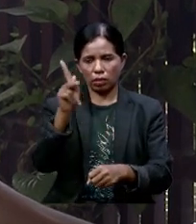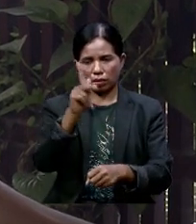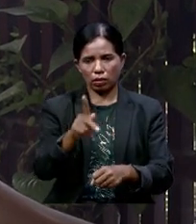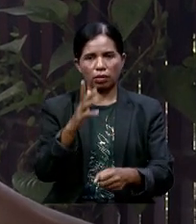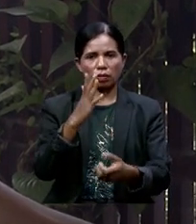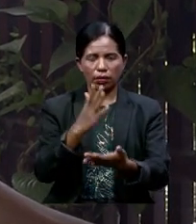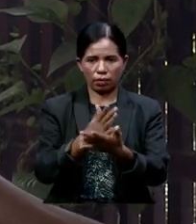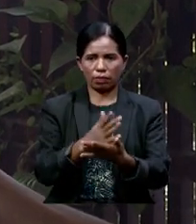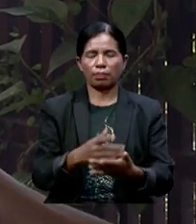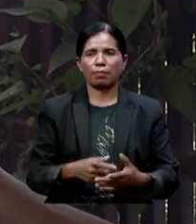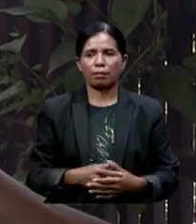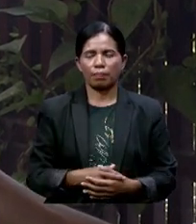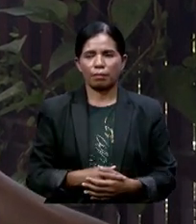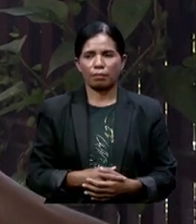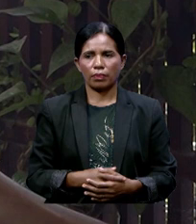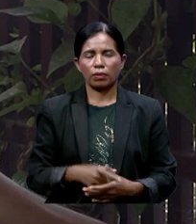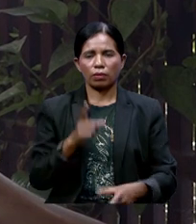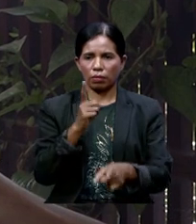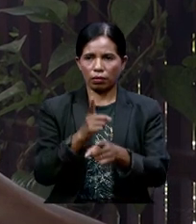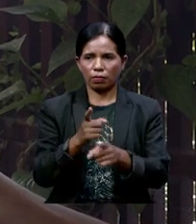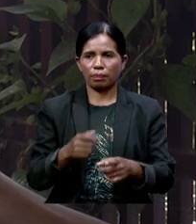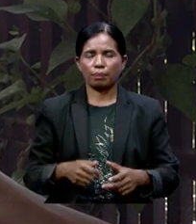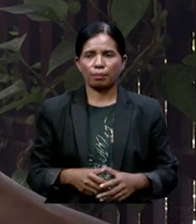preventiva. Lolos.